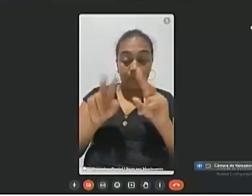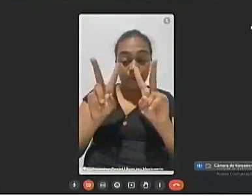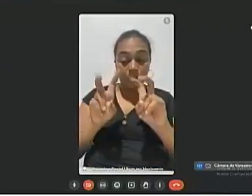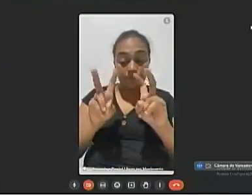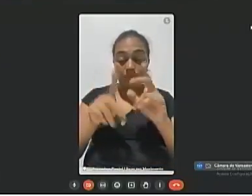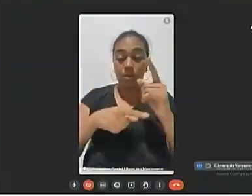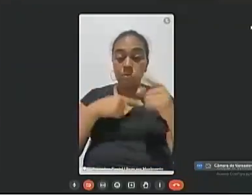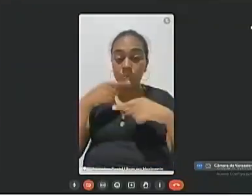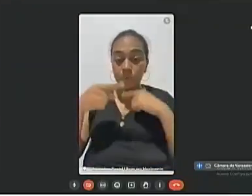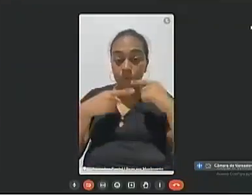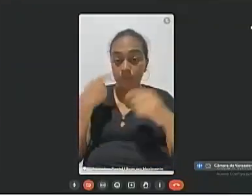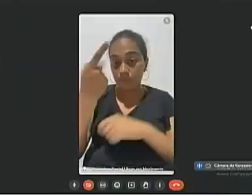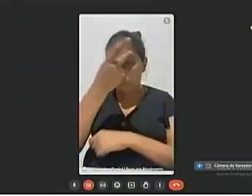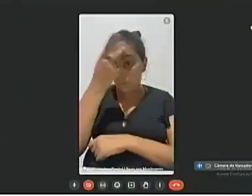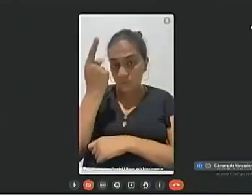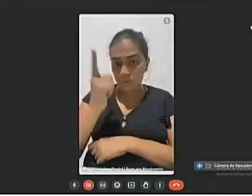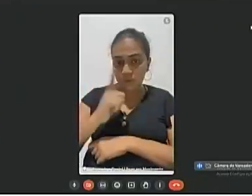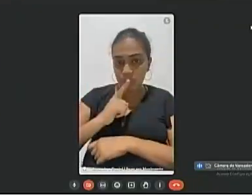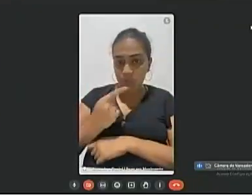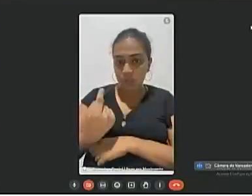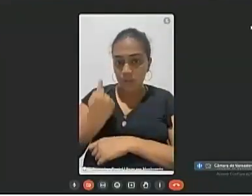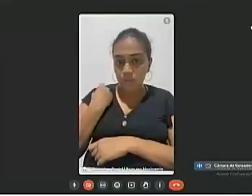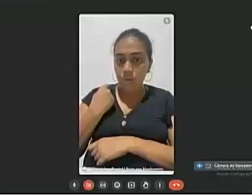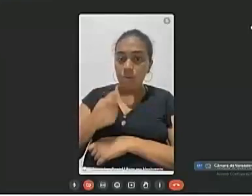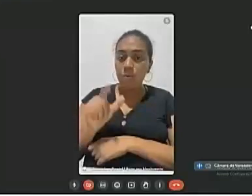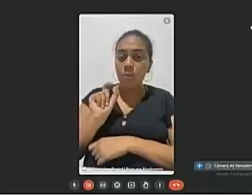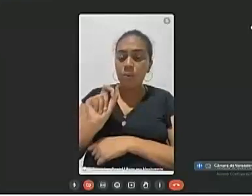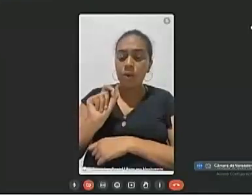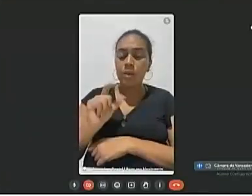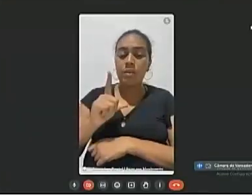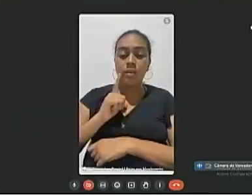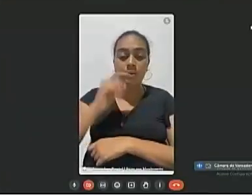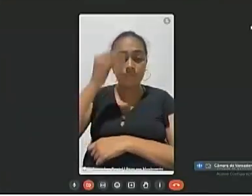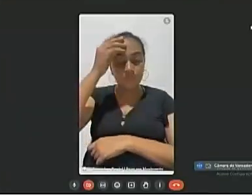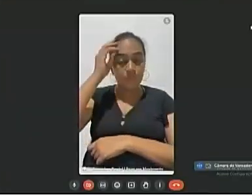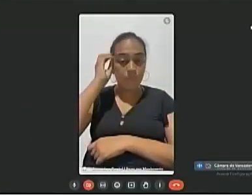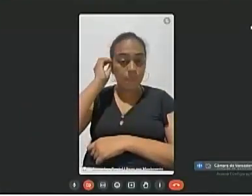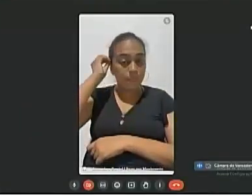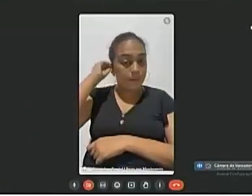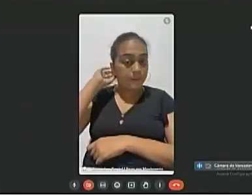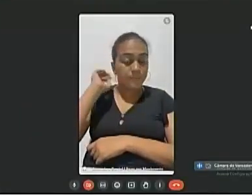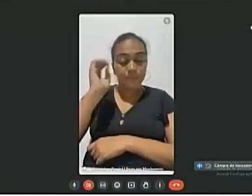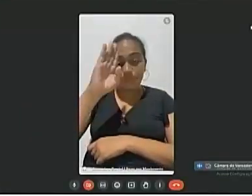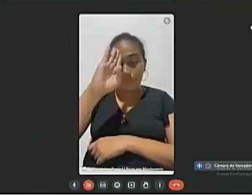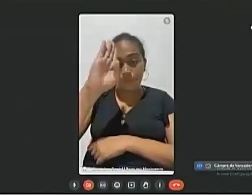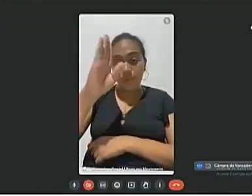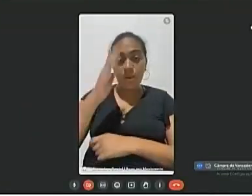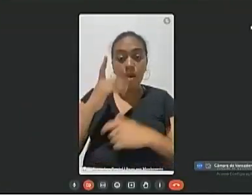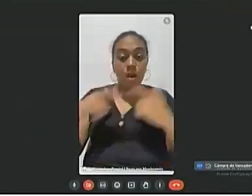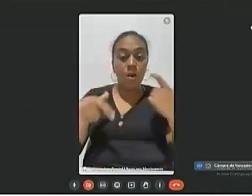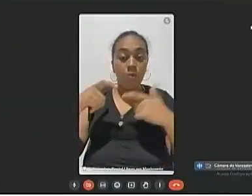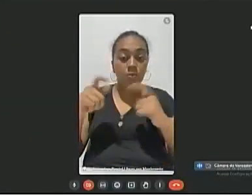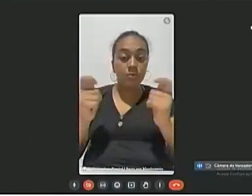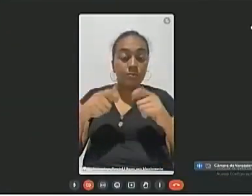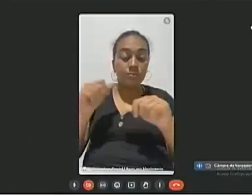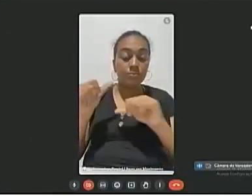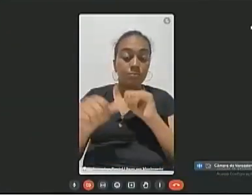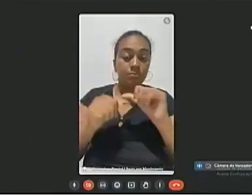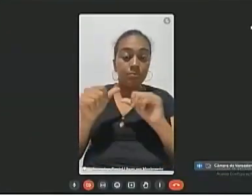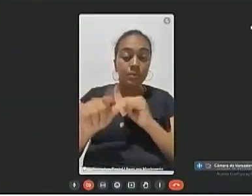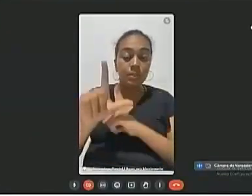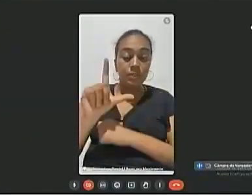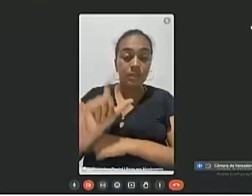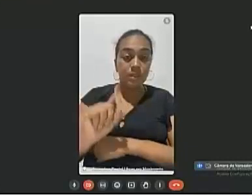tinha na época. O que resulta alargar a calha principal do Rio Iguaçu? Então, onde é que dá para alargar?